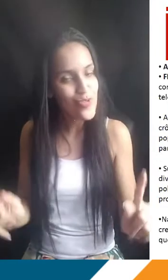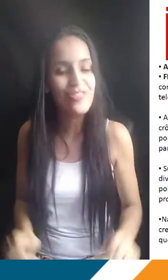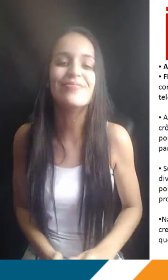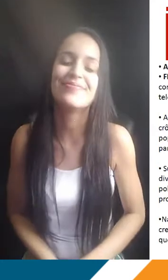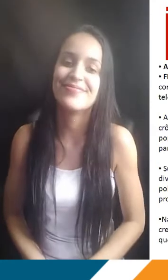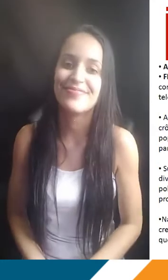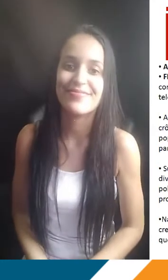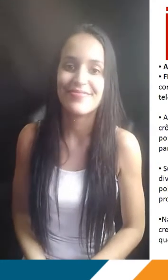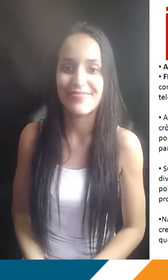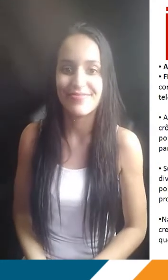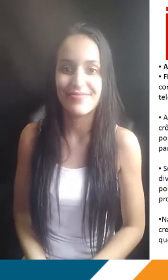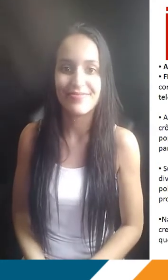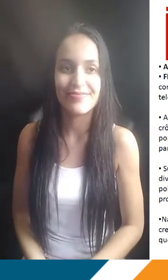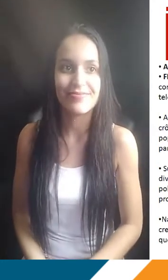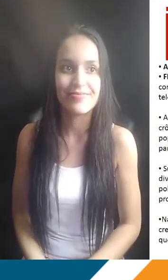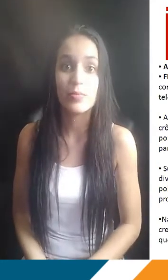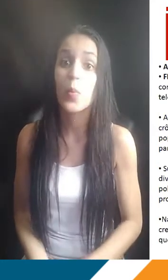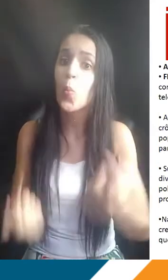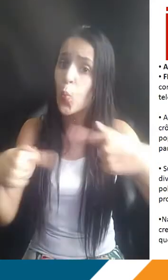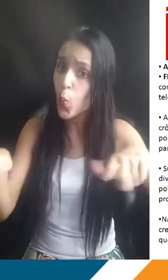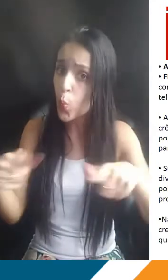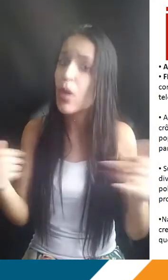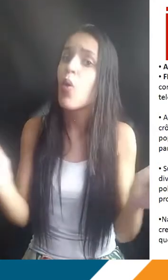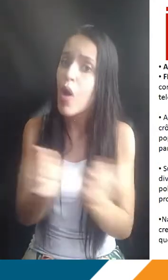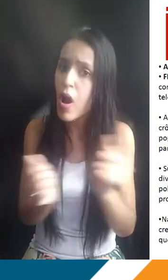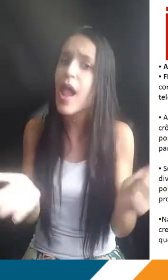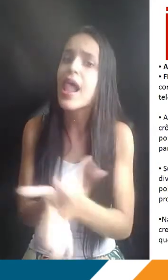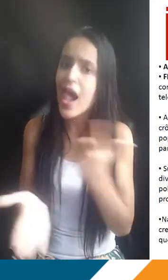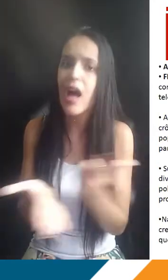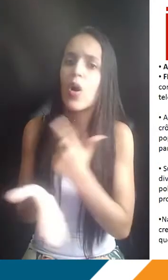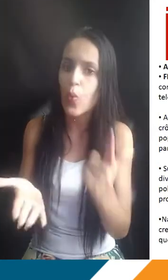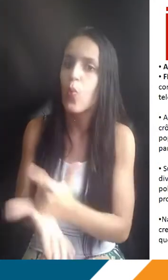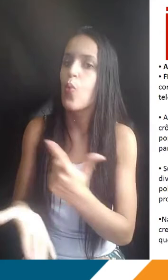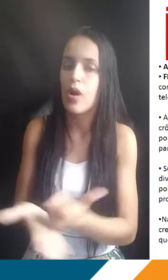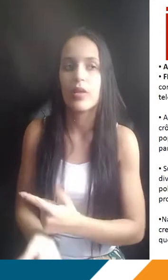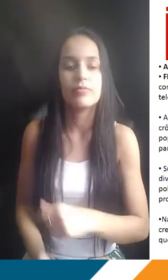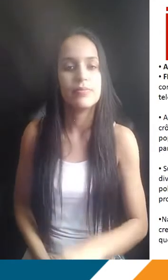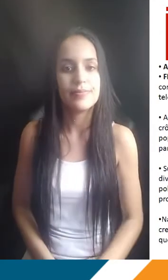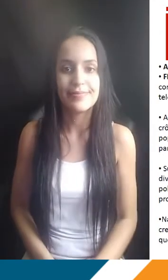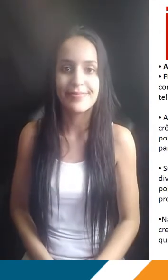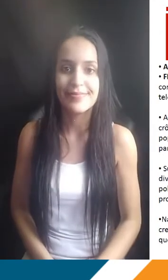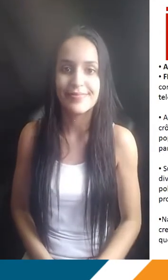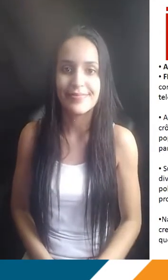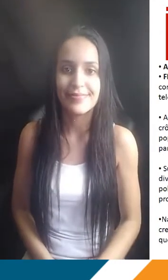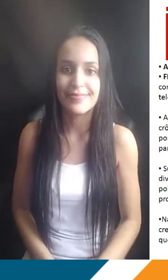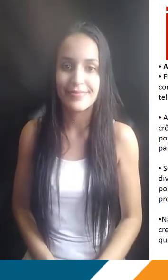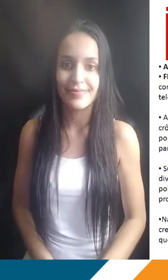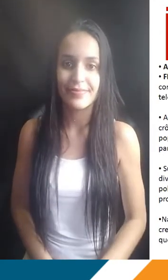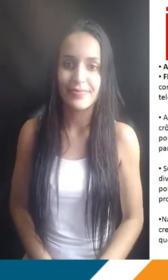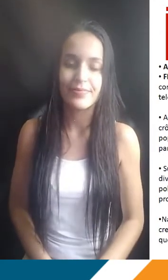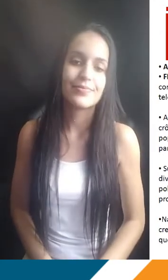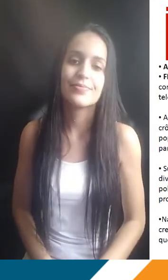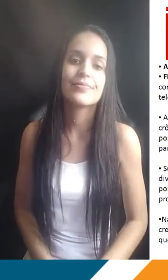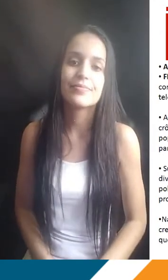música? Sim, vamos falar de música. Música e literatura. E por que a gente vai falar dessa articulação da música e da